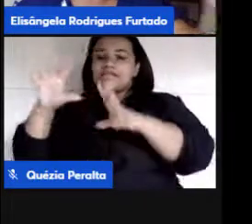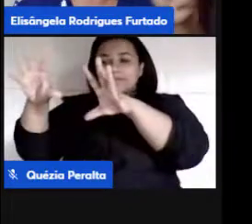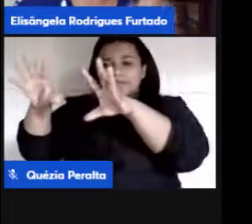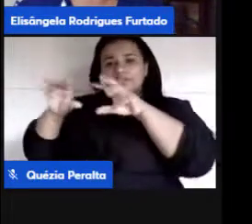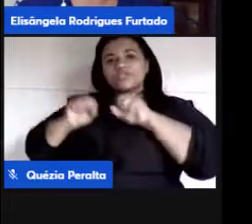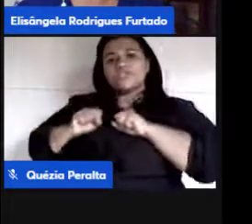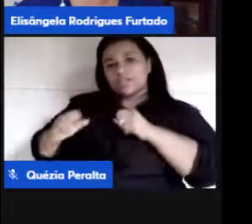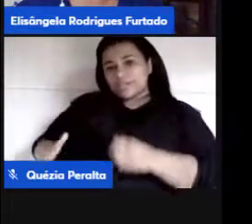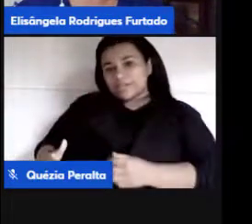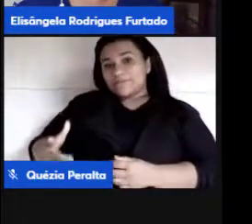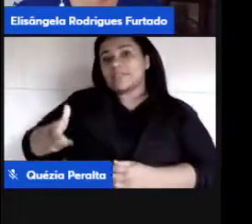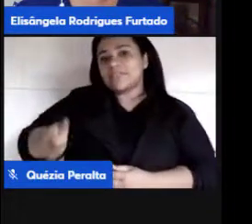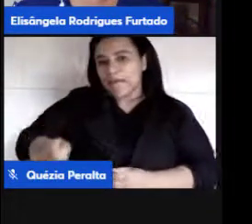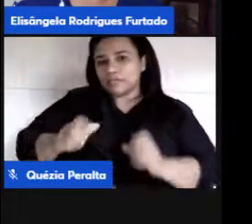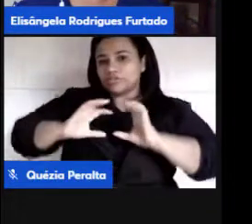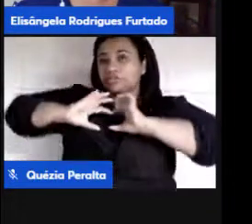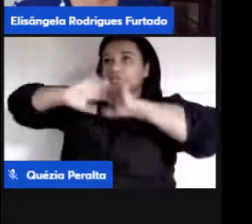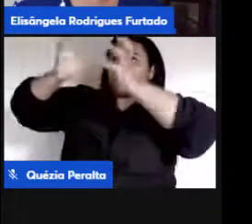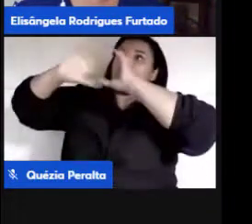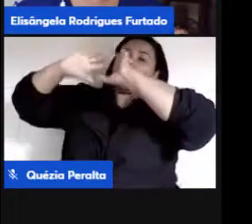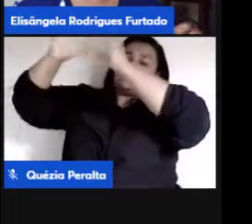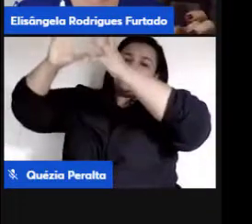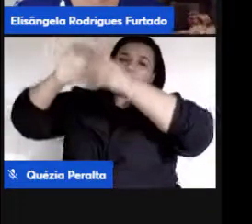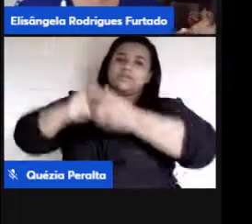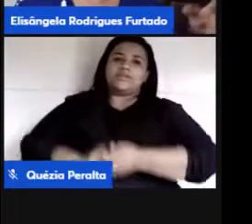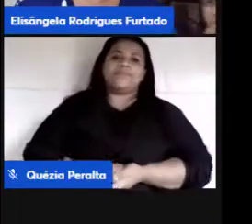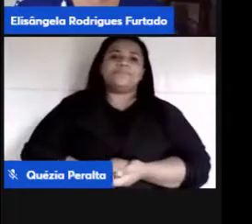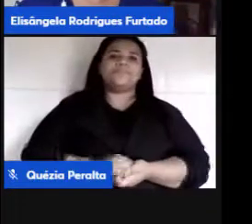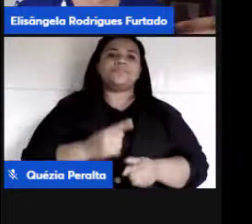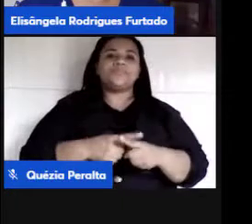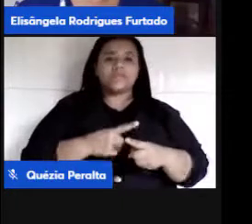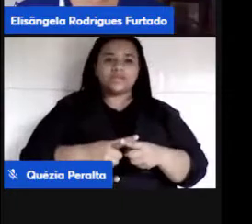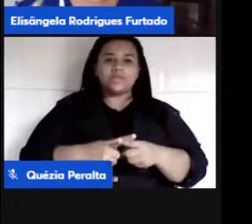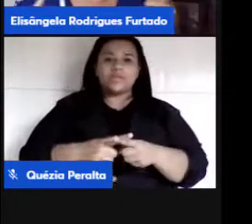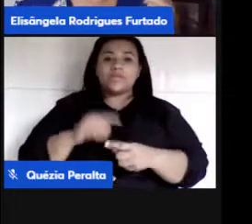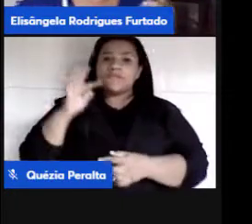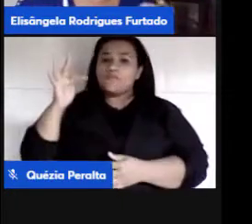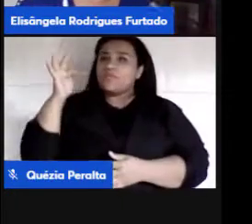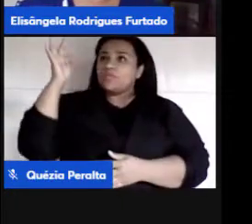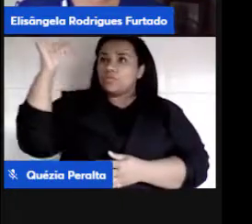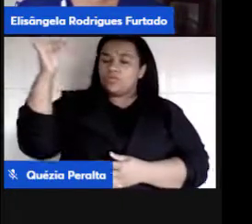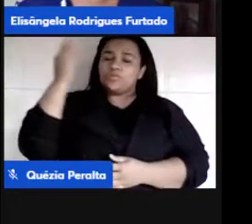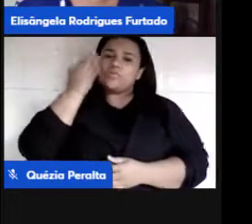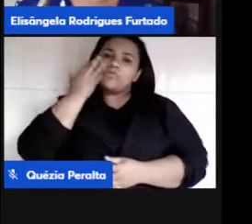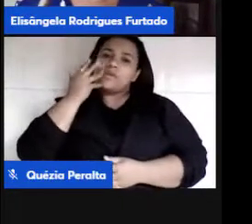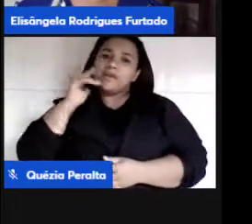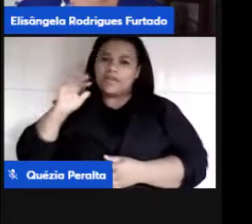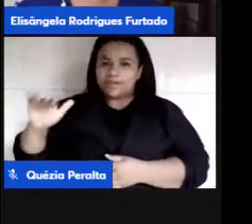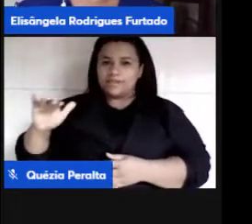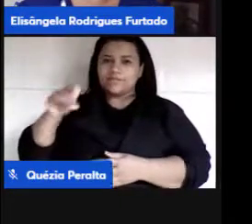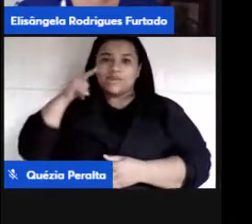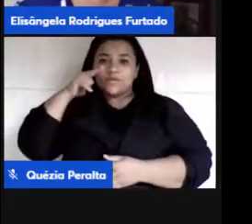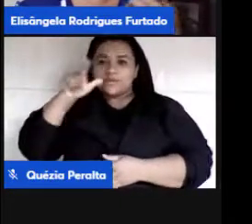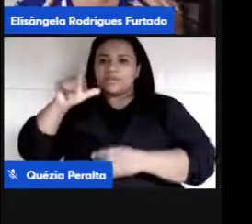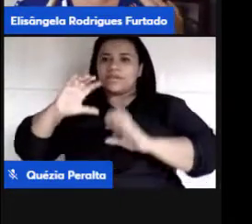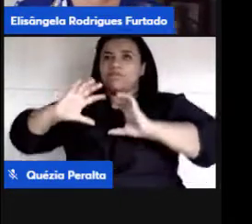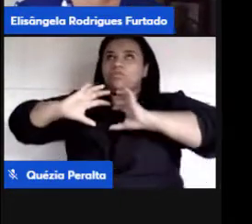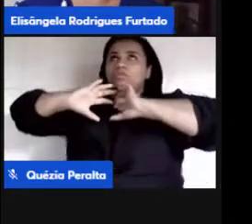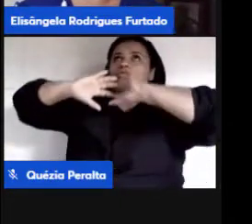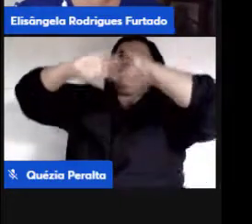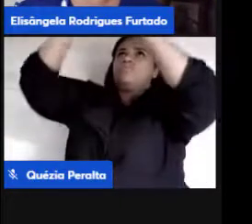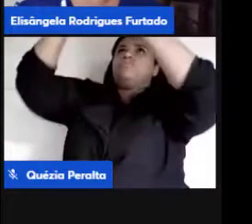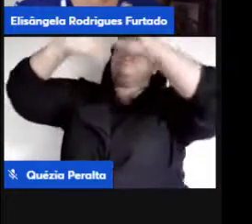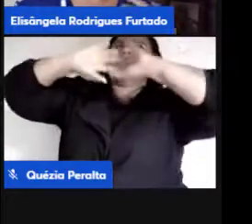de arremessar, que a gente sabe que ela vai servir futuramente para ela arremessar uma bola de basquete, uma bola de vôlei, uma bola